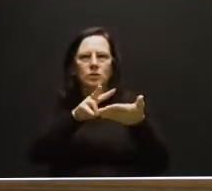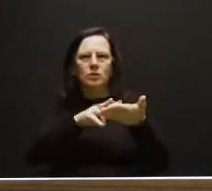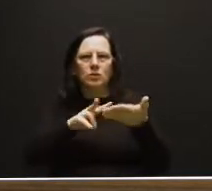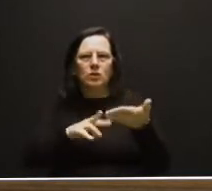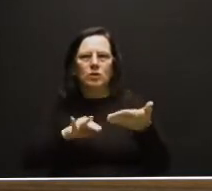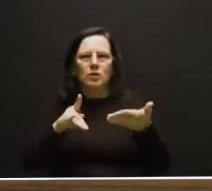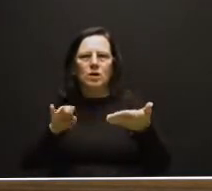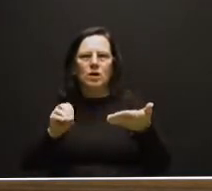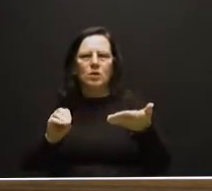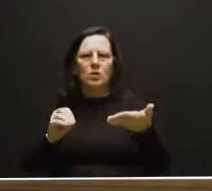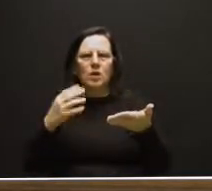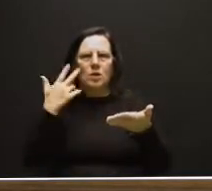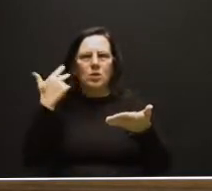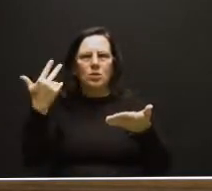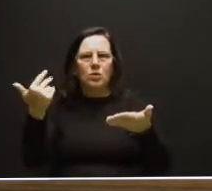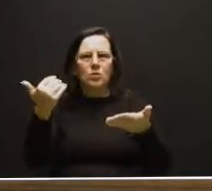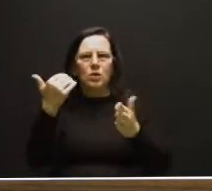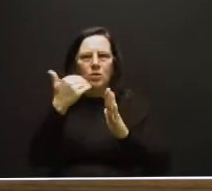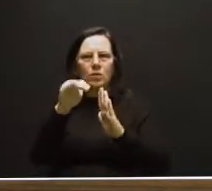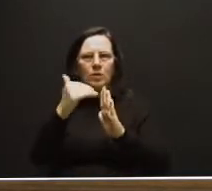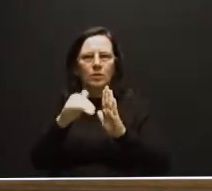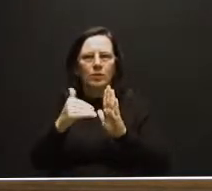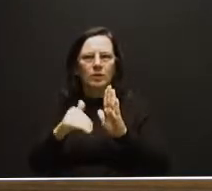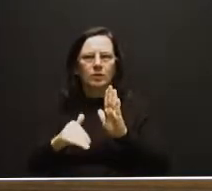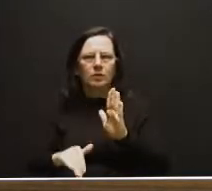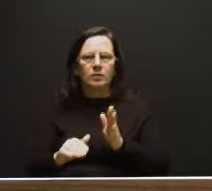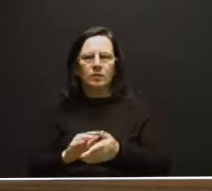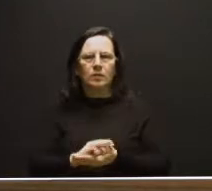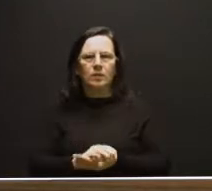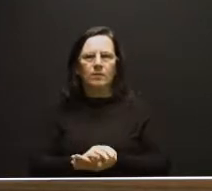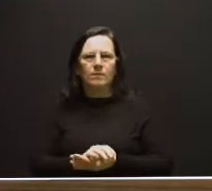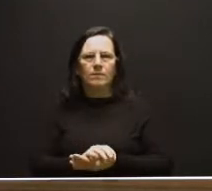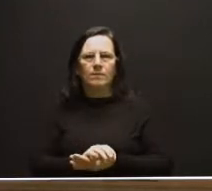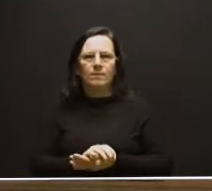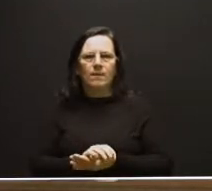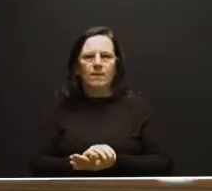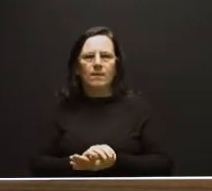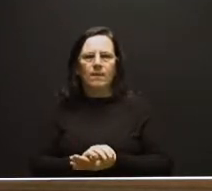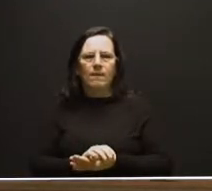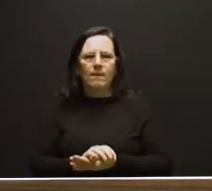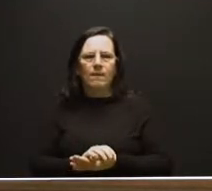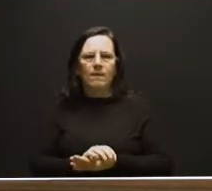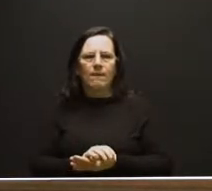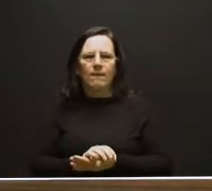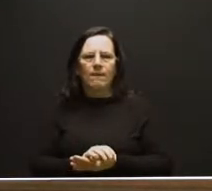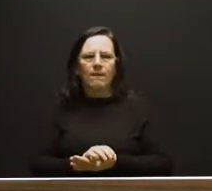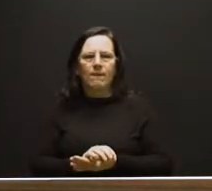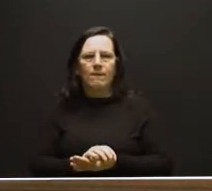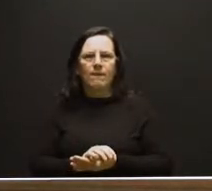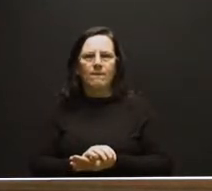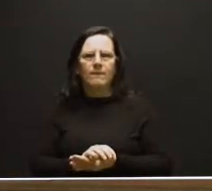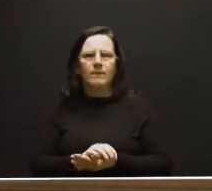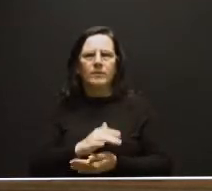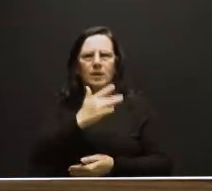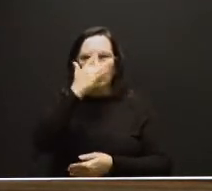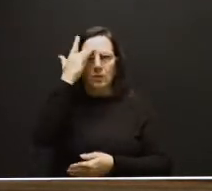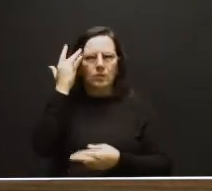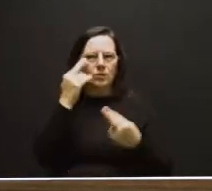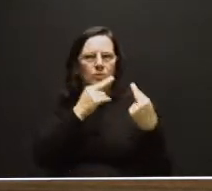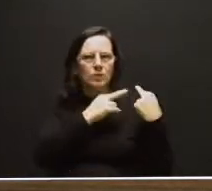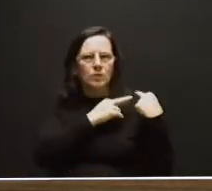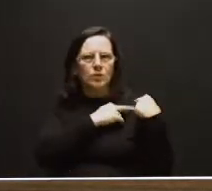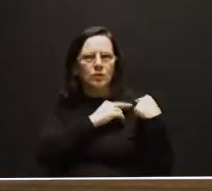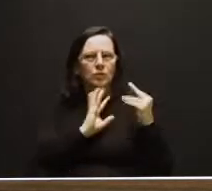técnico jurídico legal não se vislumbrou a normal tramitação da matéria quanto ao mérito cabe o douto plenário